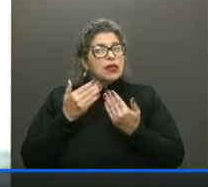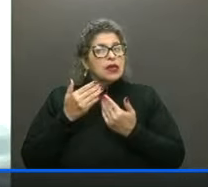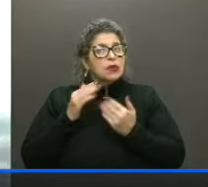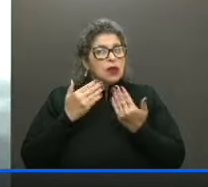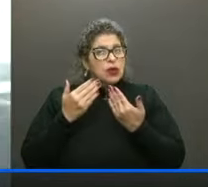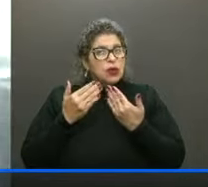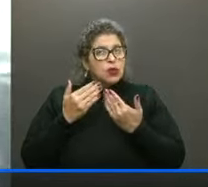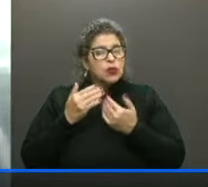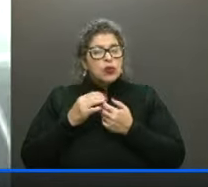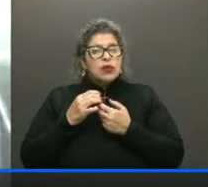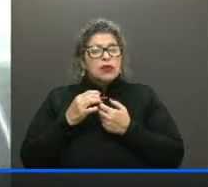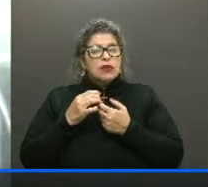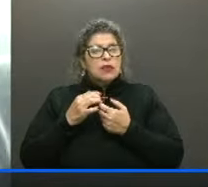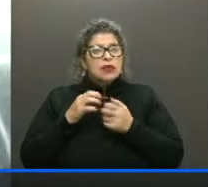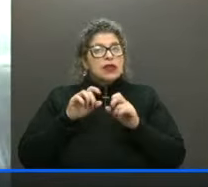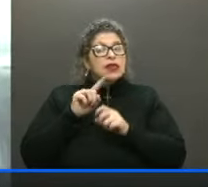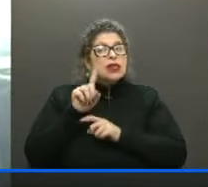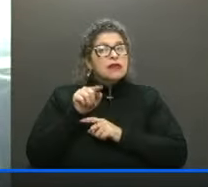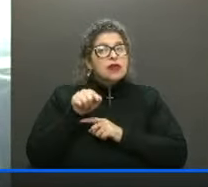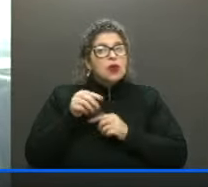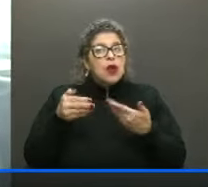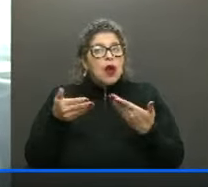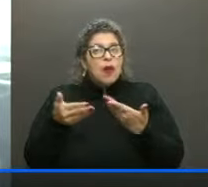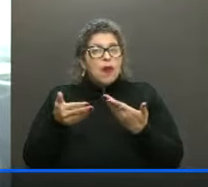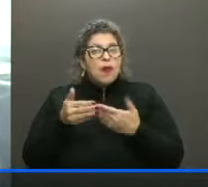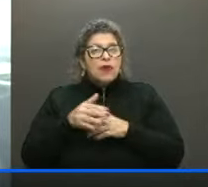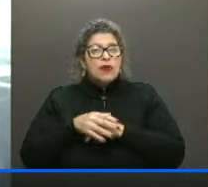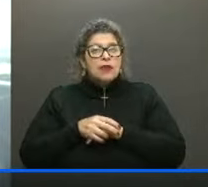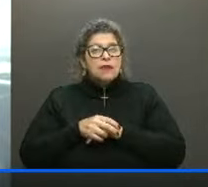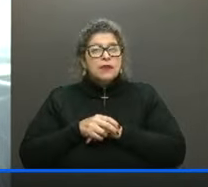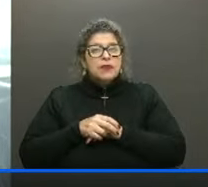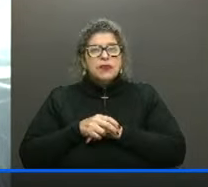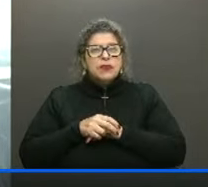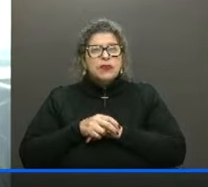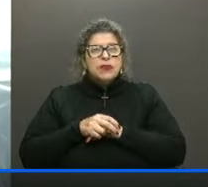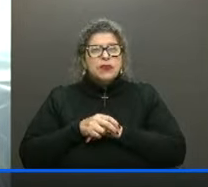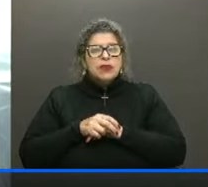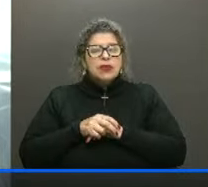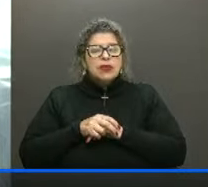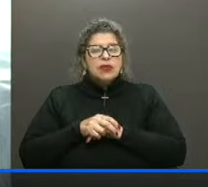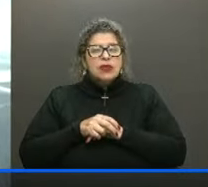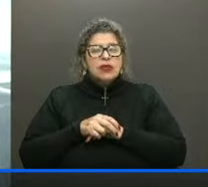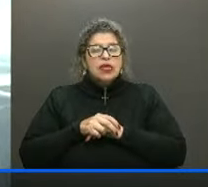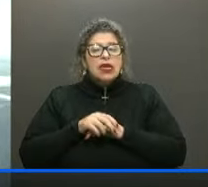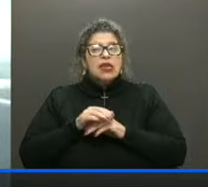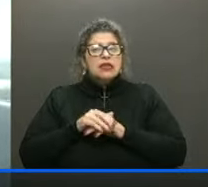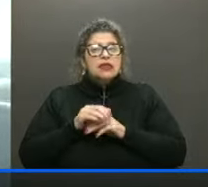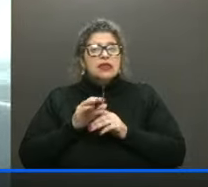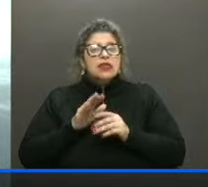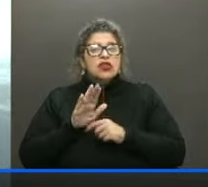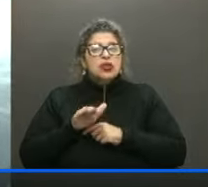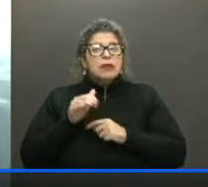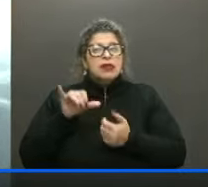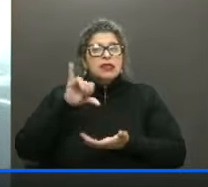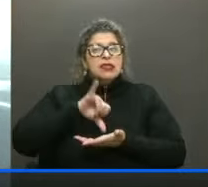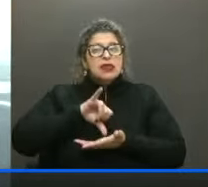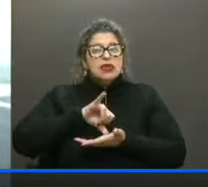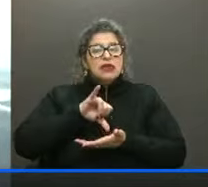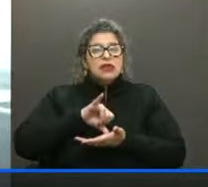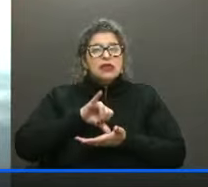assim pode colocar, né, nessa questão agora, dessa chamada centralização do oferecimento